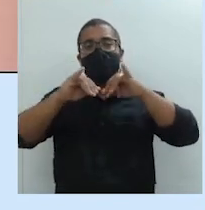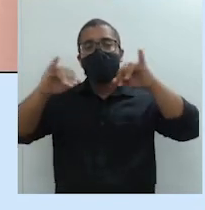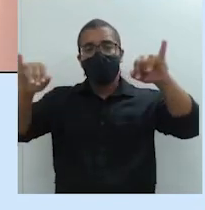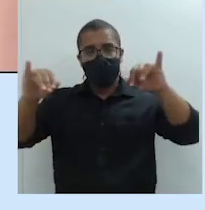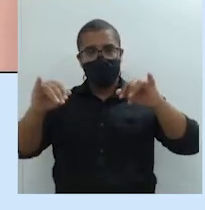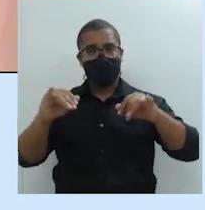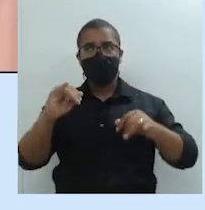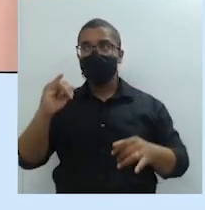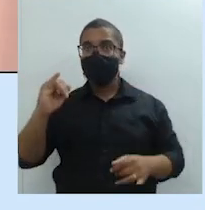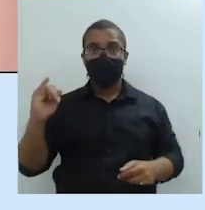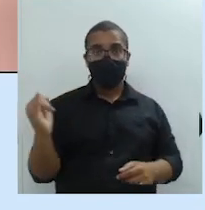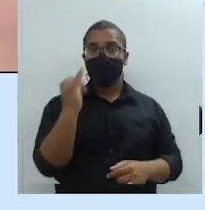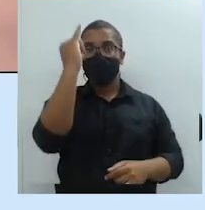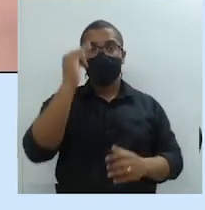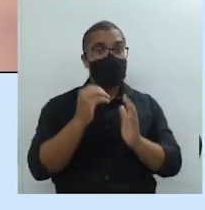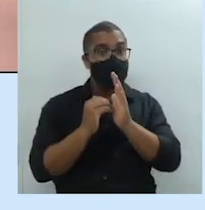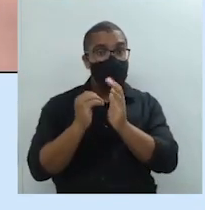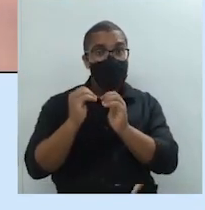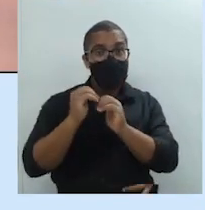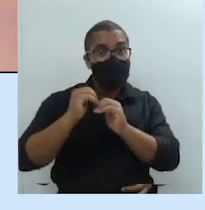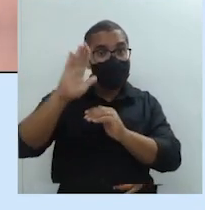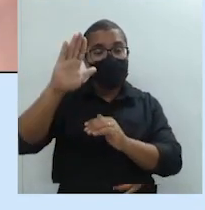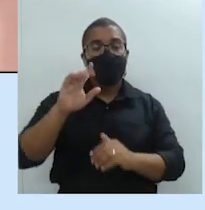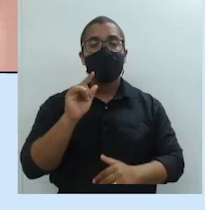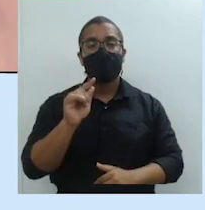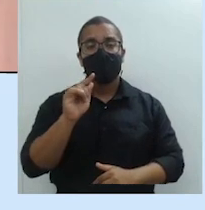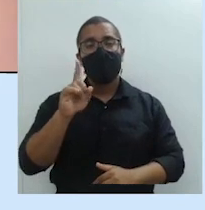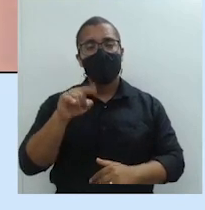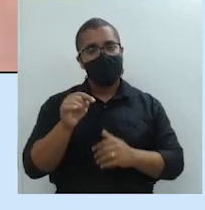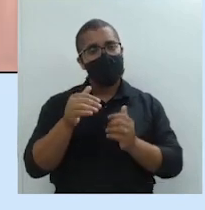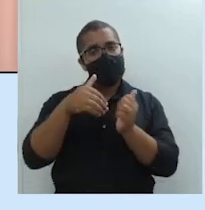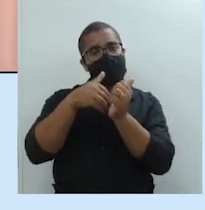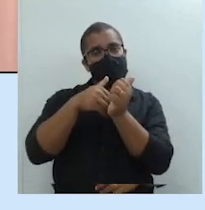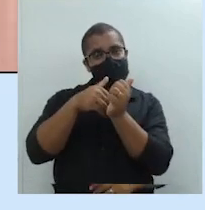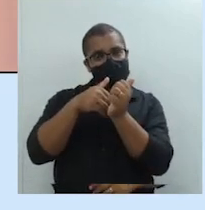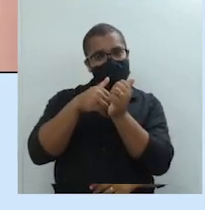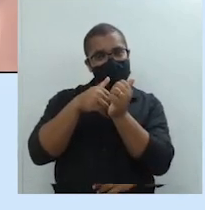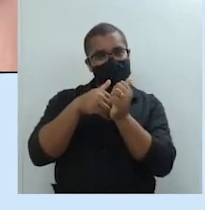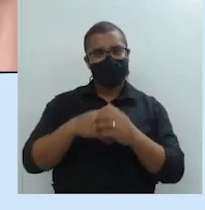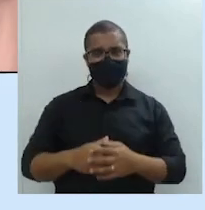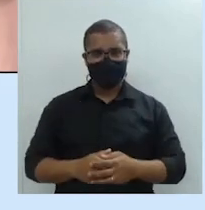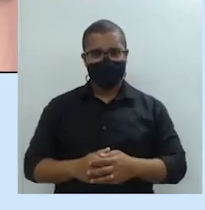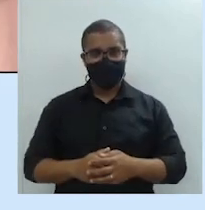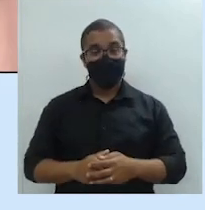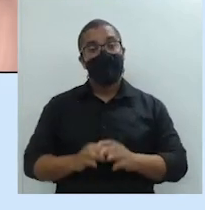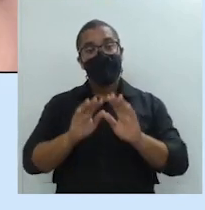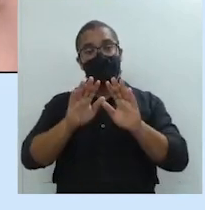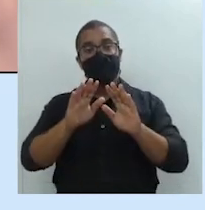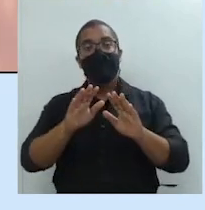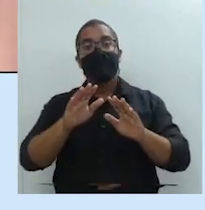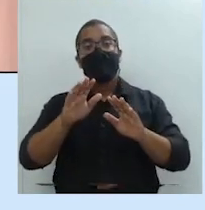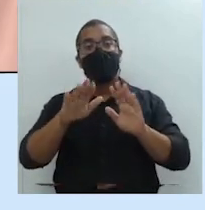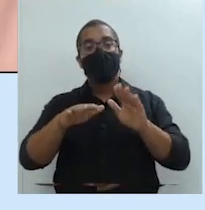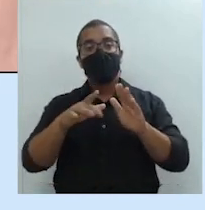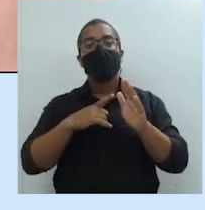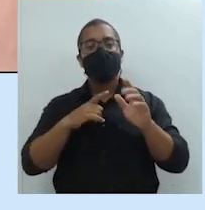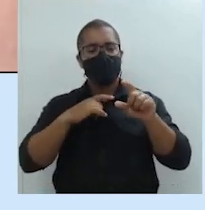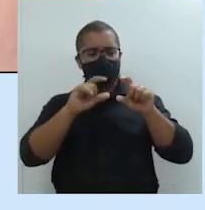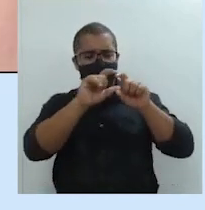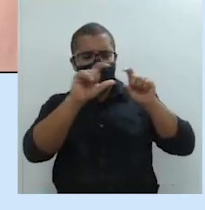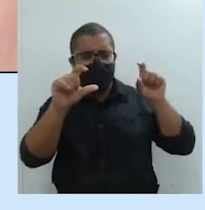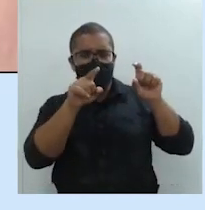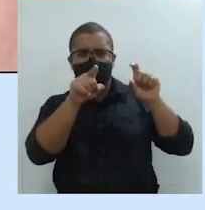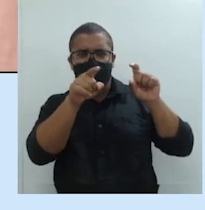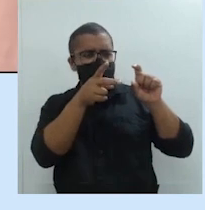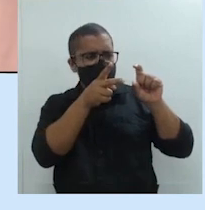as informações mais importantes estão no implícito, o não dito. Às vezes há marcas